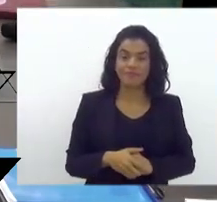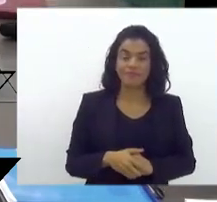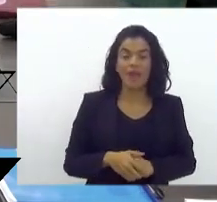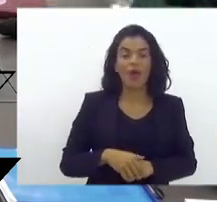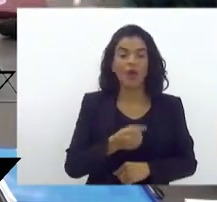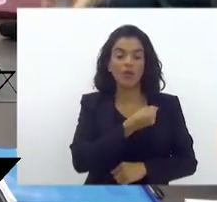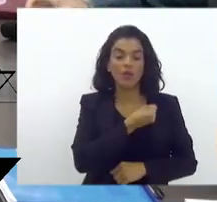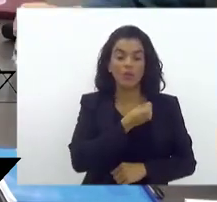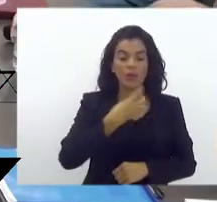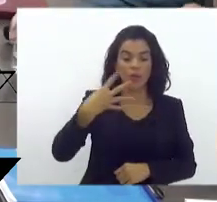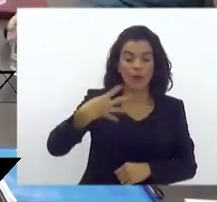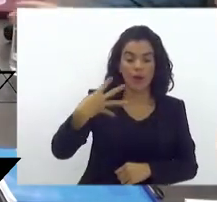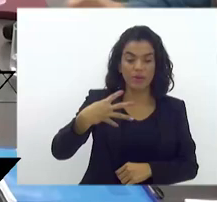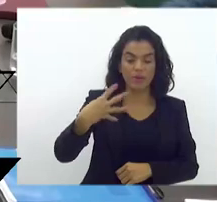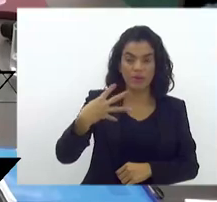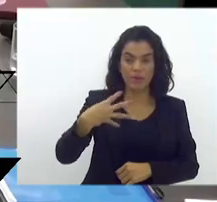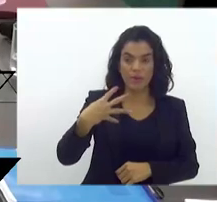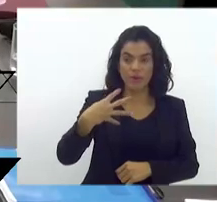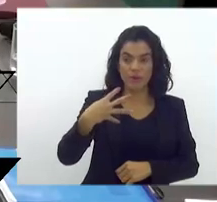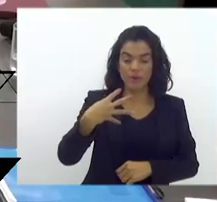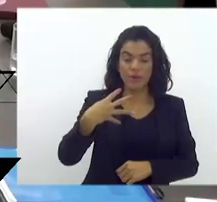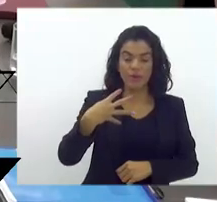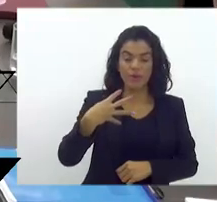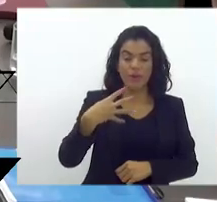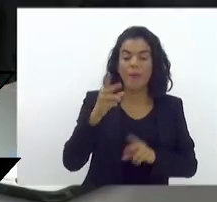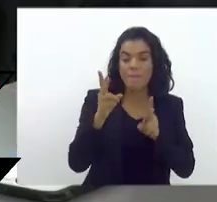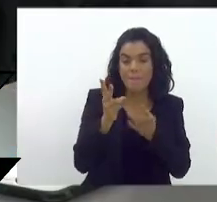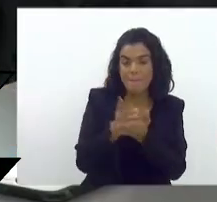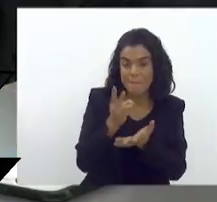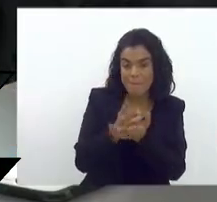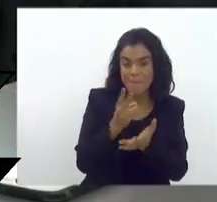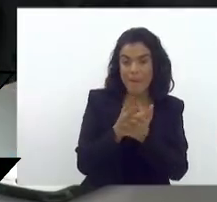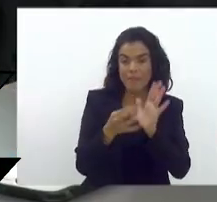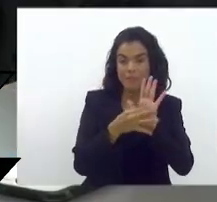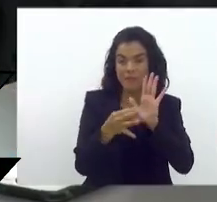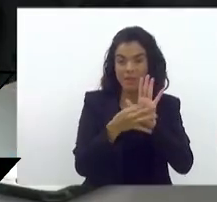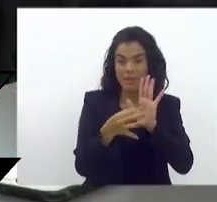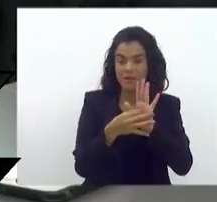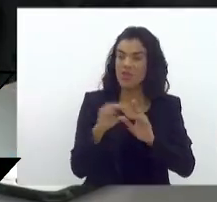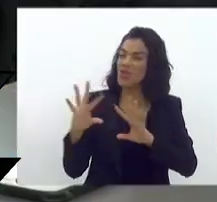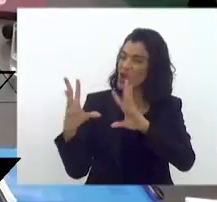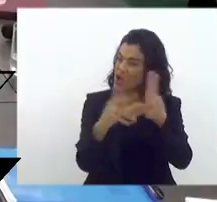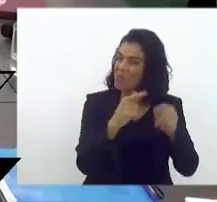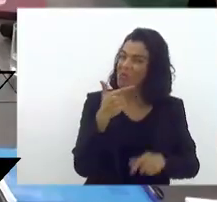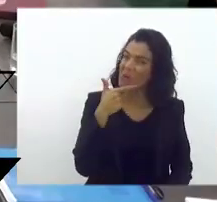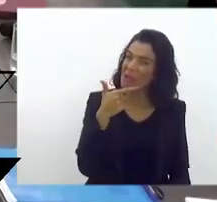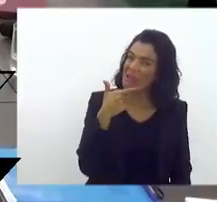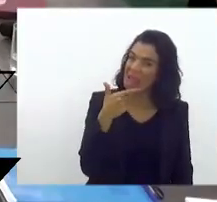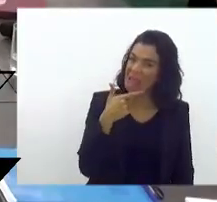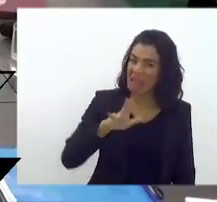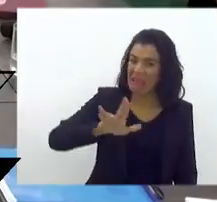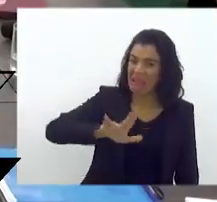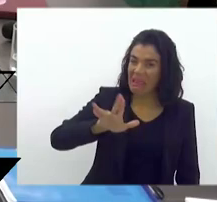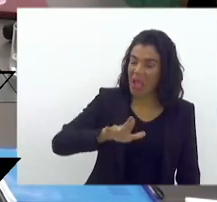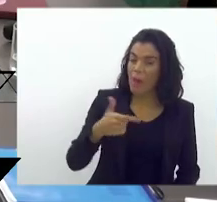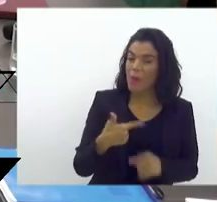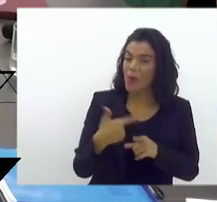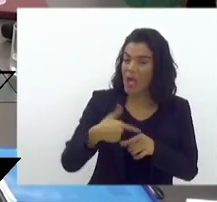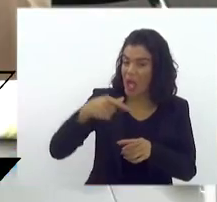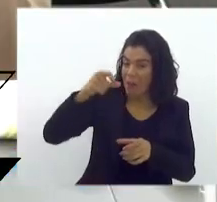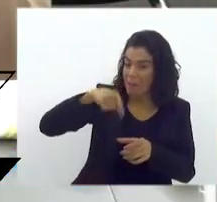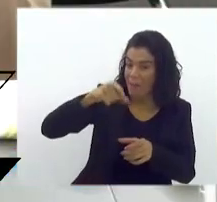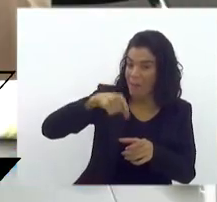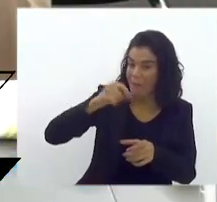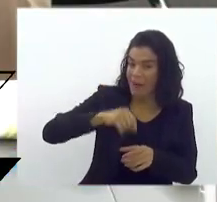item 4 da pauta? Não, é o parecer ainda do terceiro. Olha só. Todo mundo ri porque tomou quatro